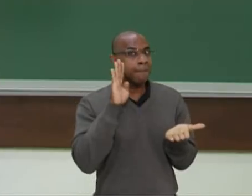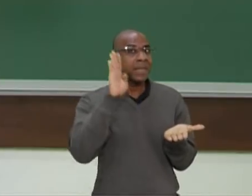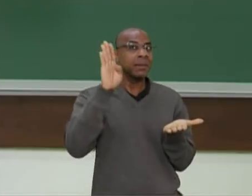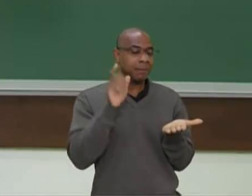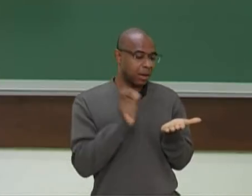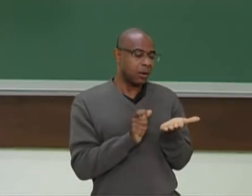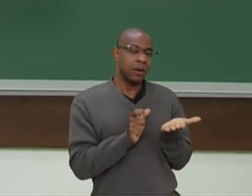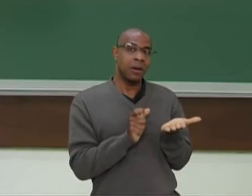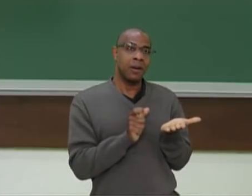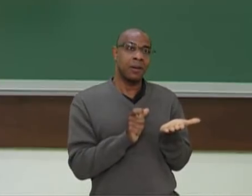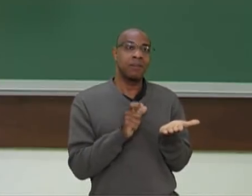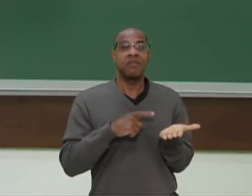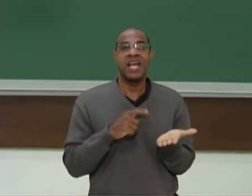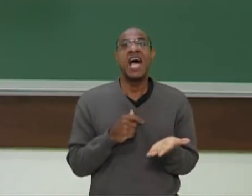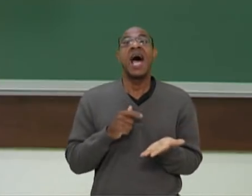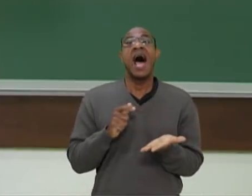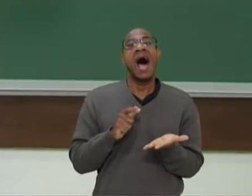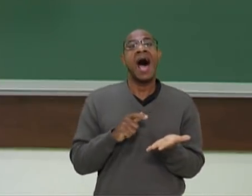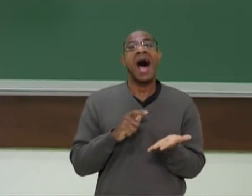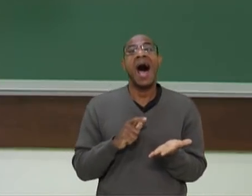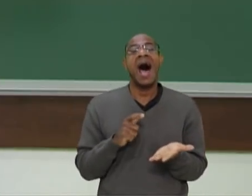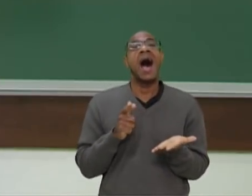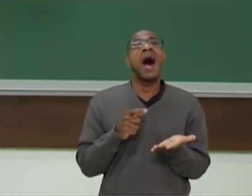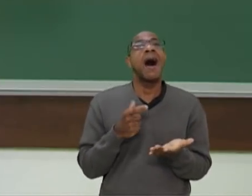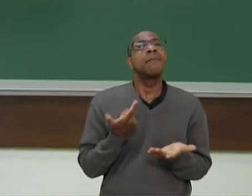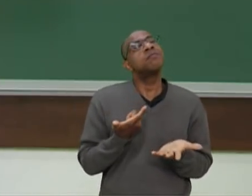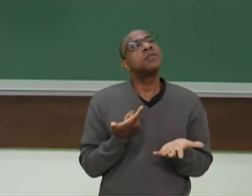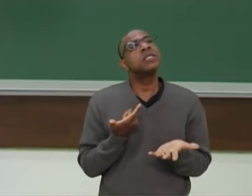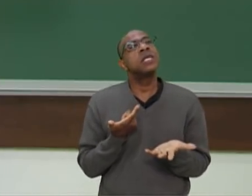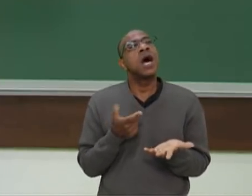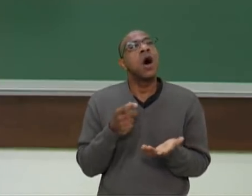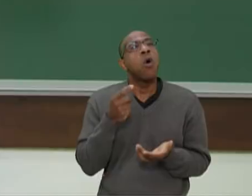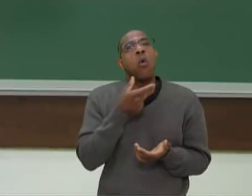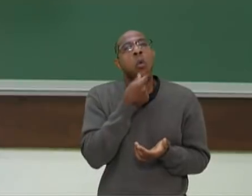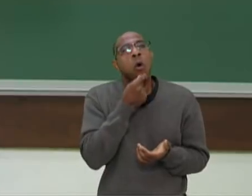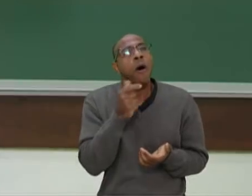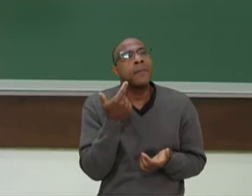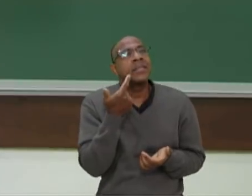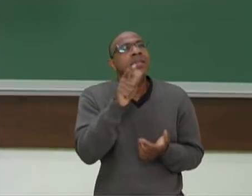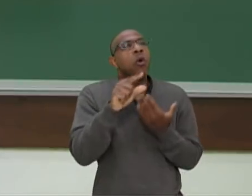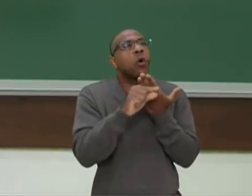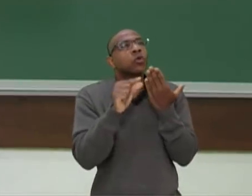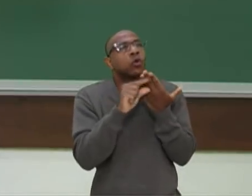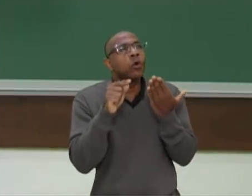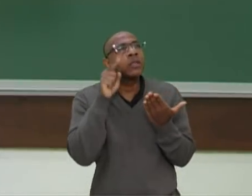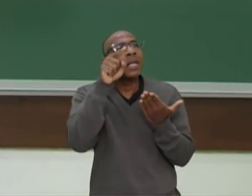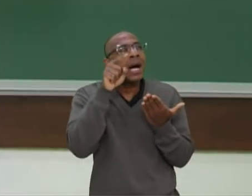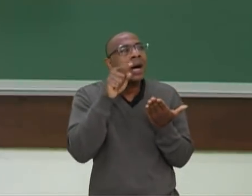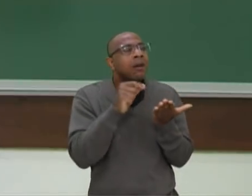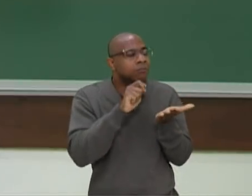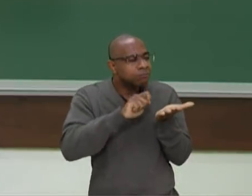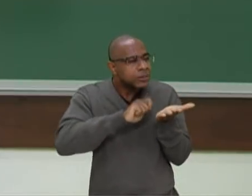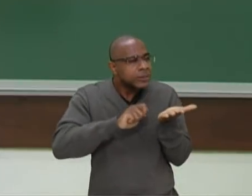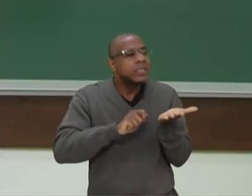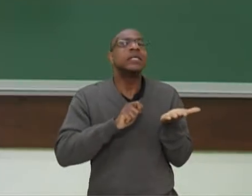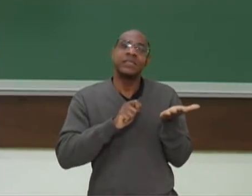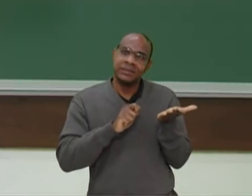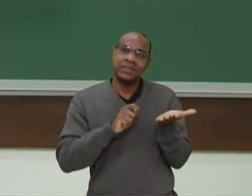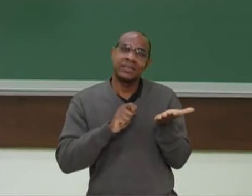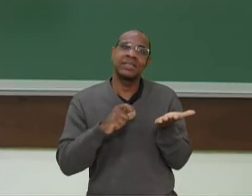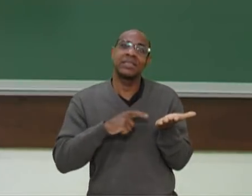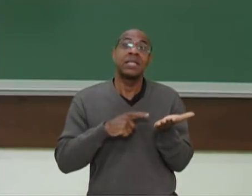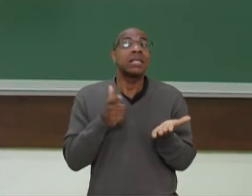diz assim, segundo fulano de tal, de acordo com fulano de tal. Então, quando vocês virem isso, é porque